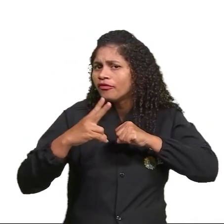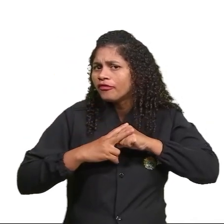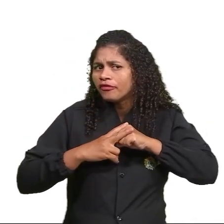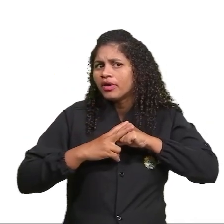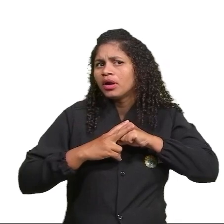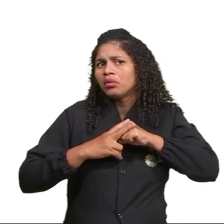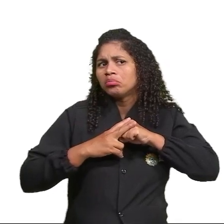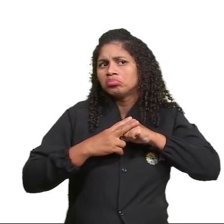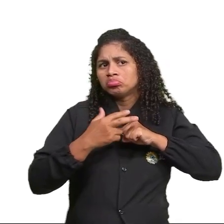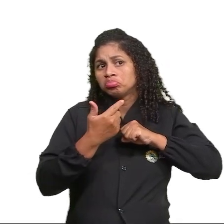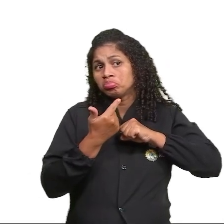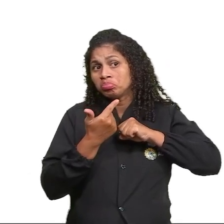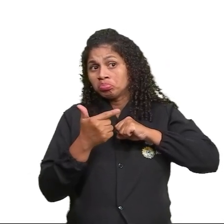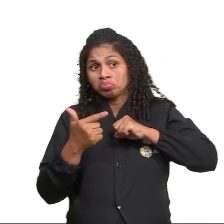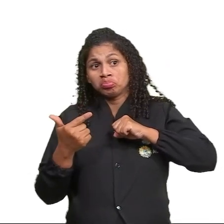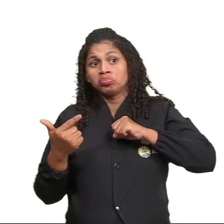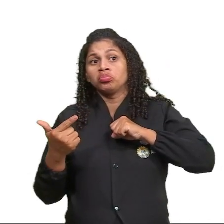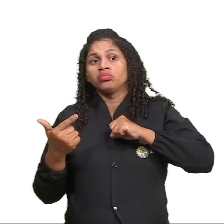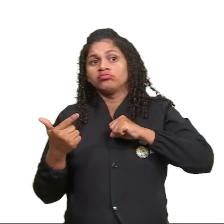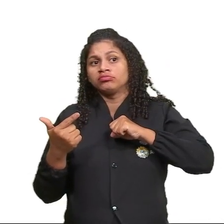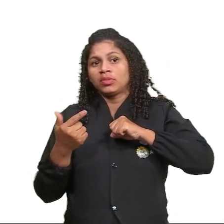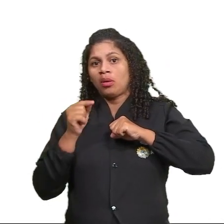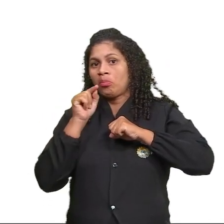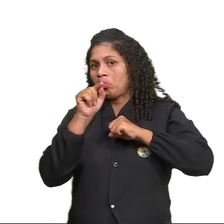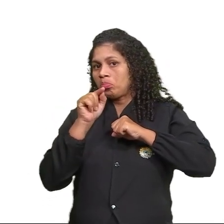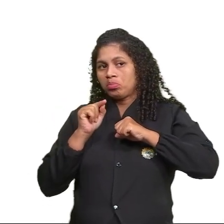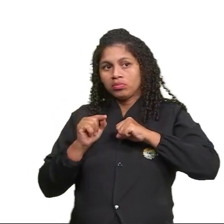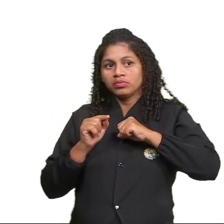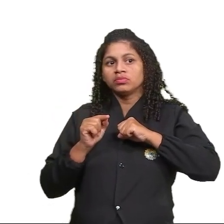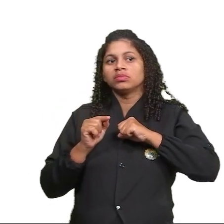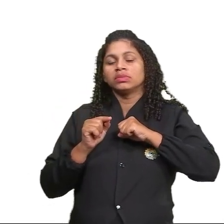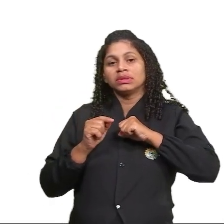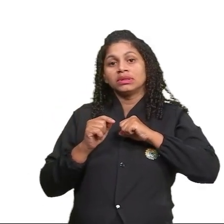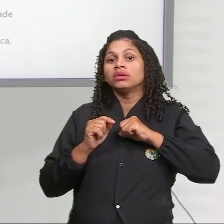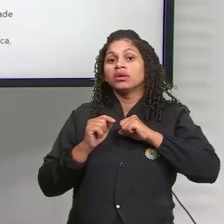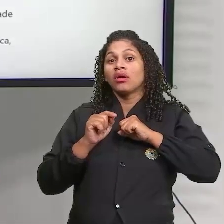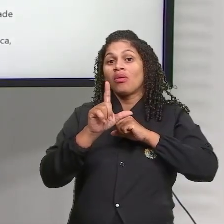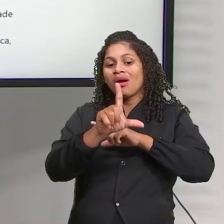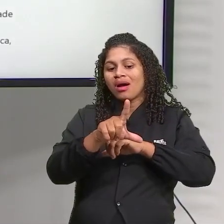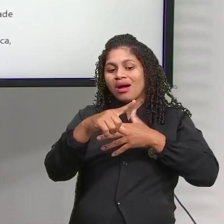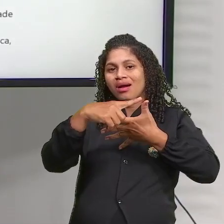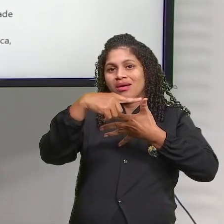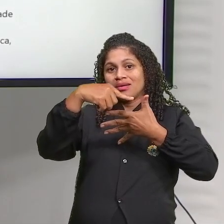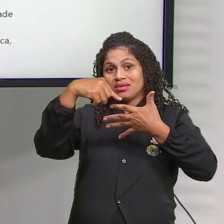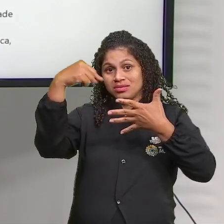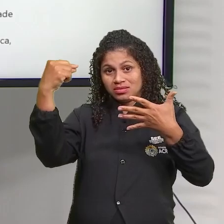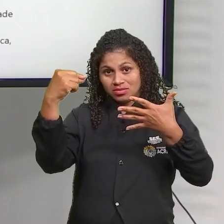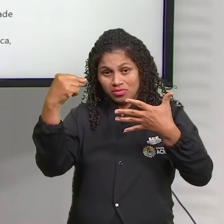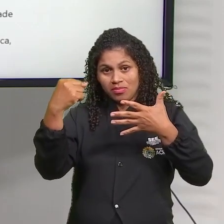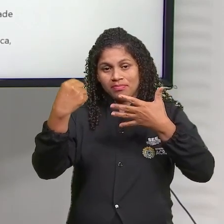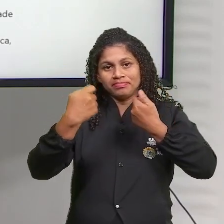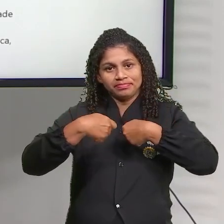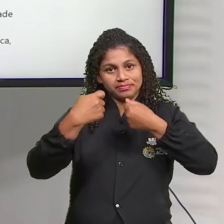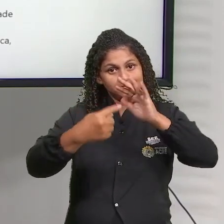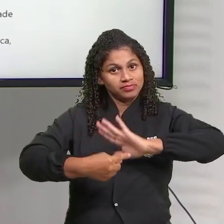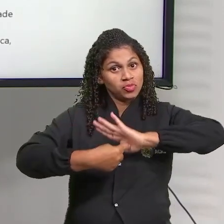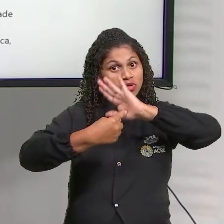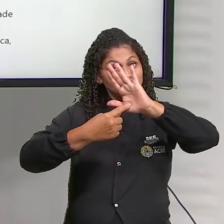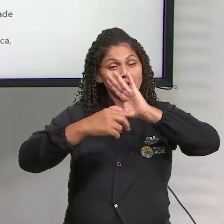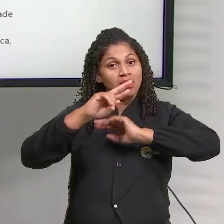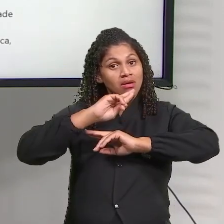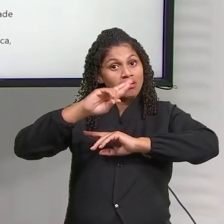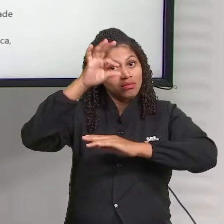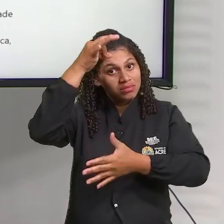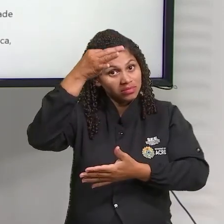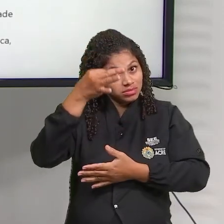2 pontos, ele quer que a minha alternativa continue a afirmação. Então ele quer entender o que a peculiaridade do narrador